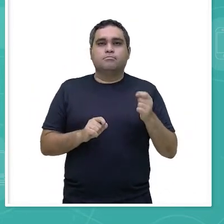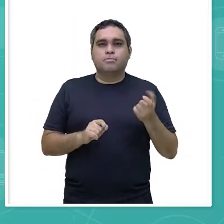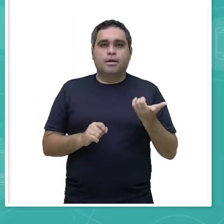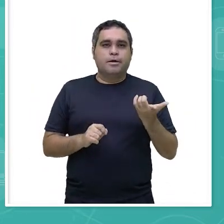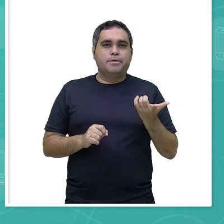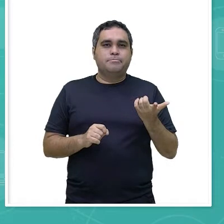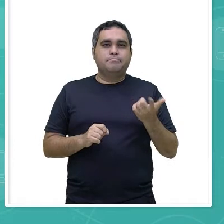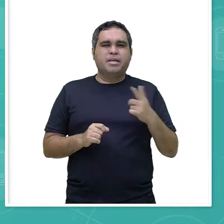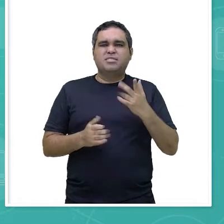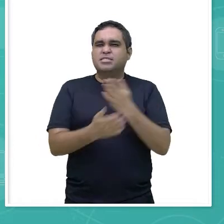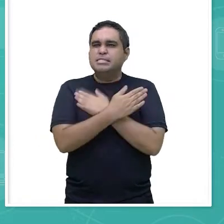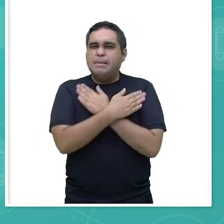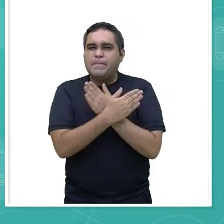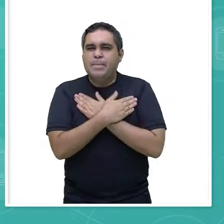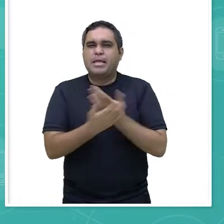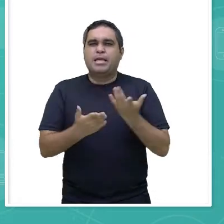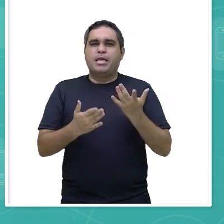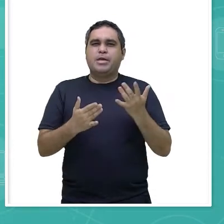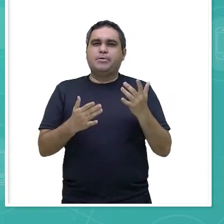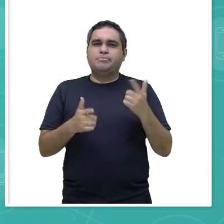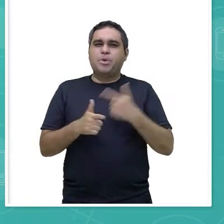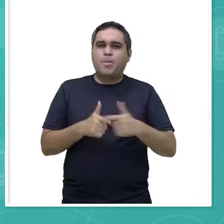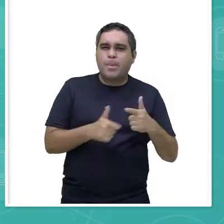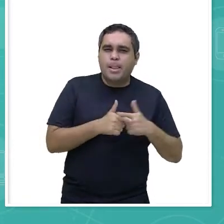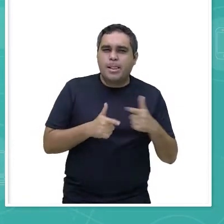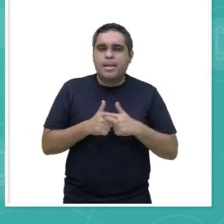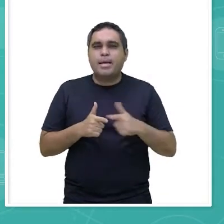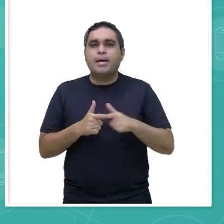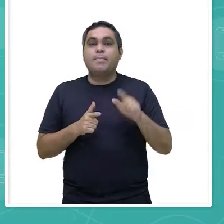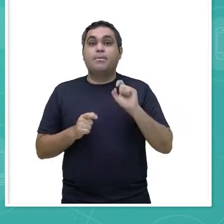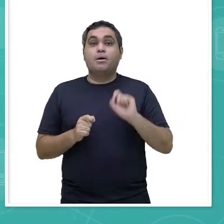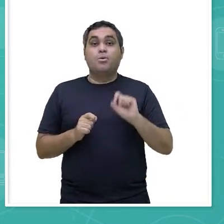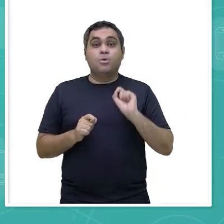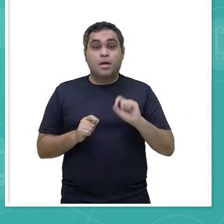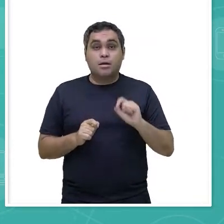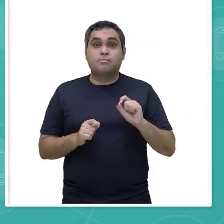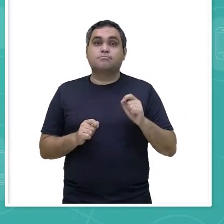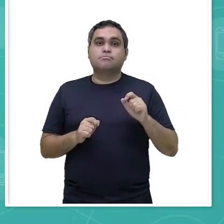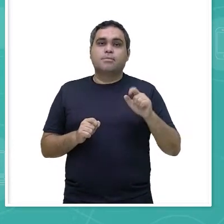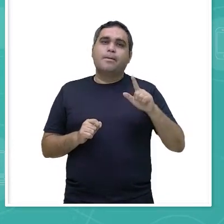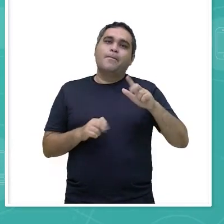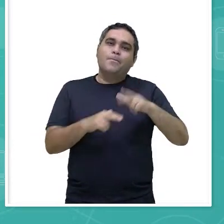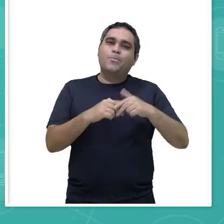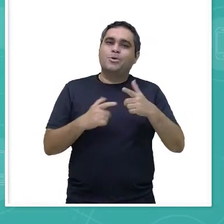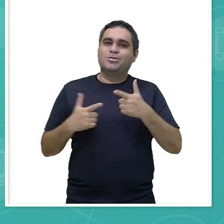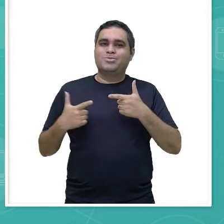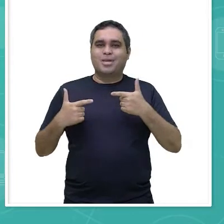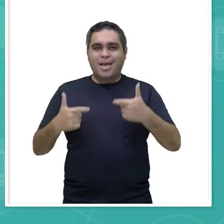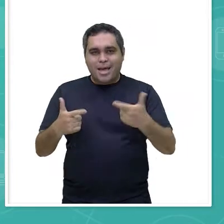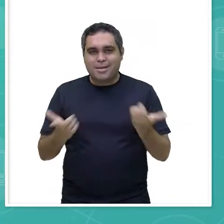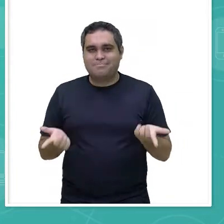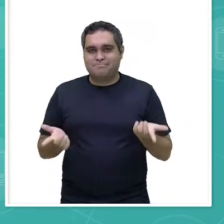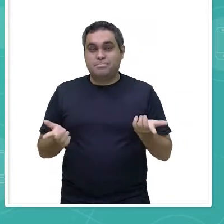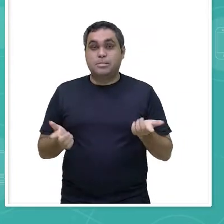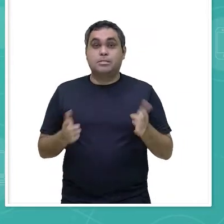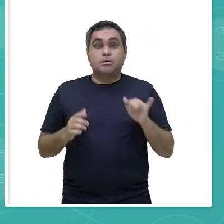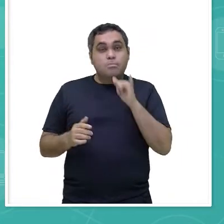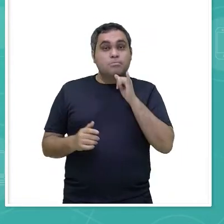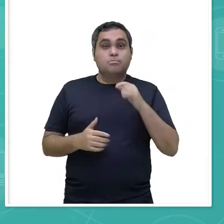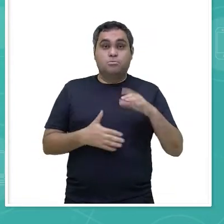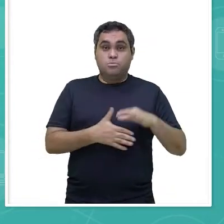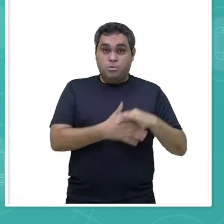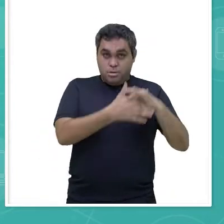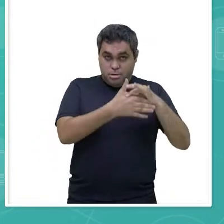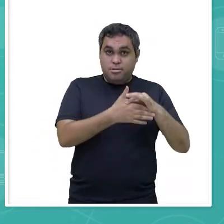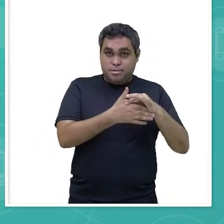no início, toda guerra demanda uma necessidade financeira. Se esse rei, esse czar